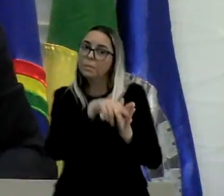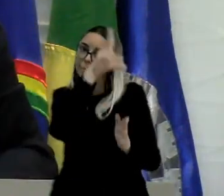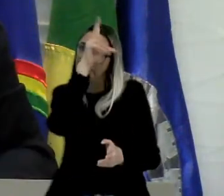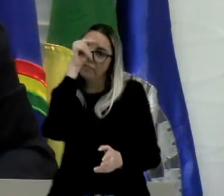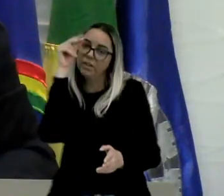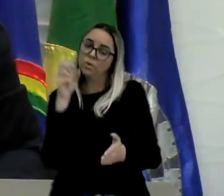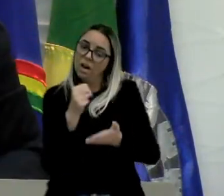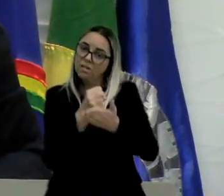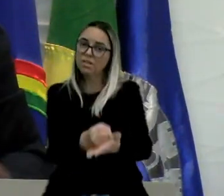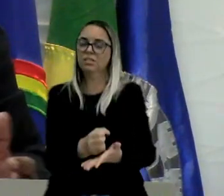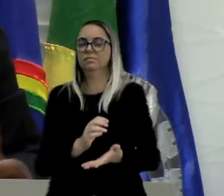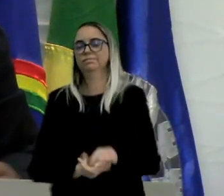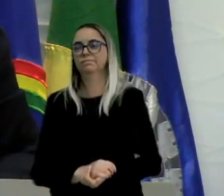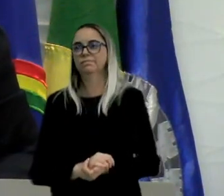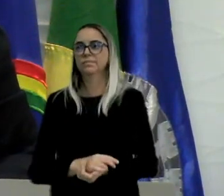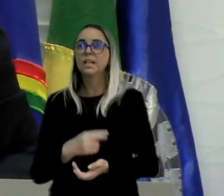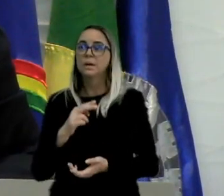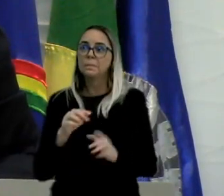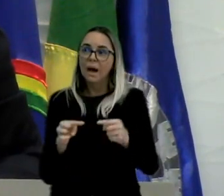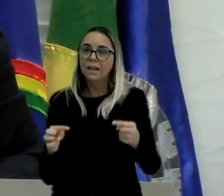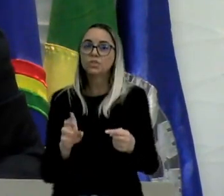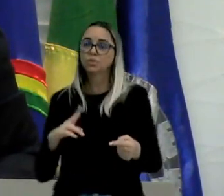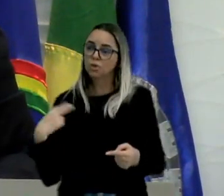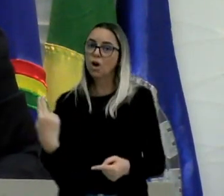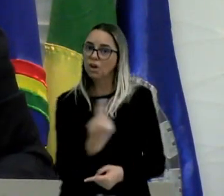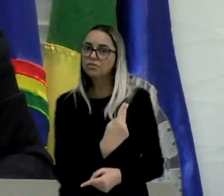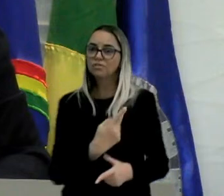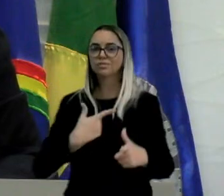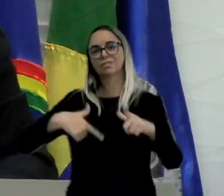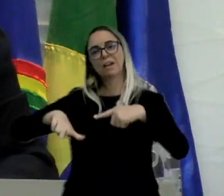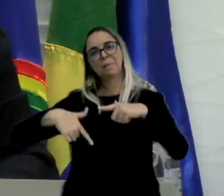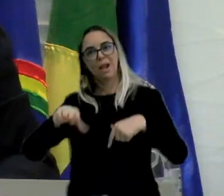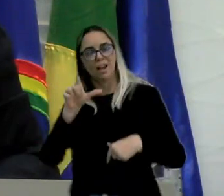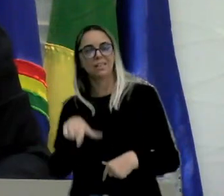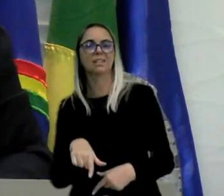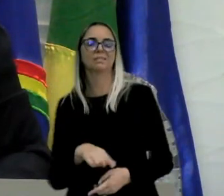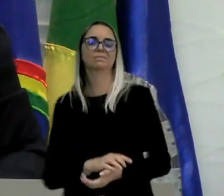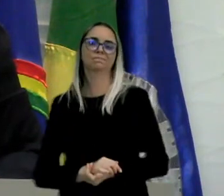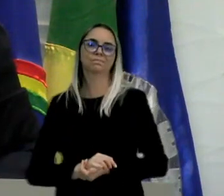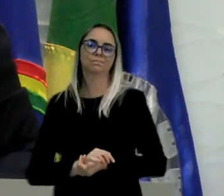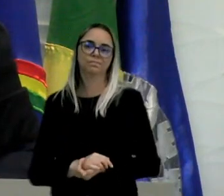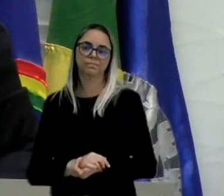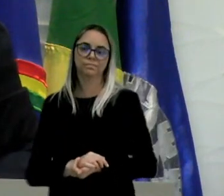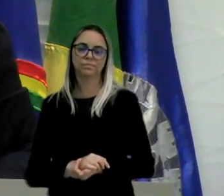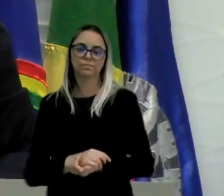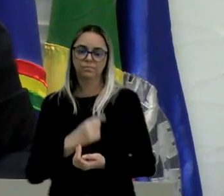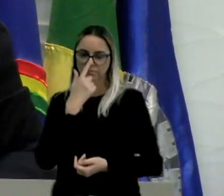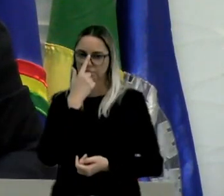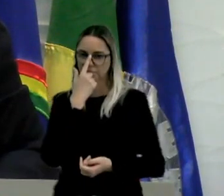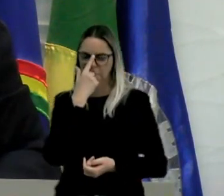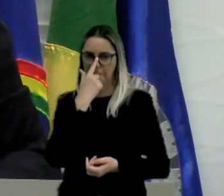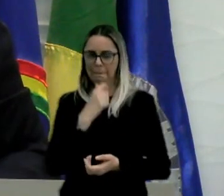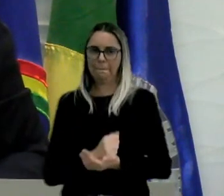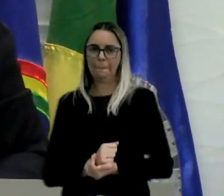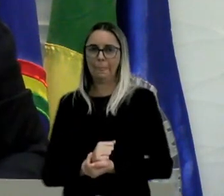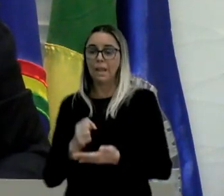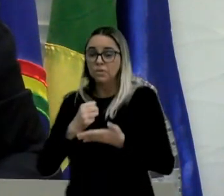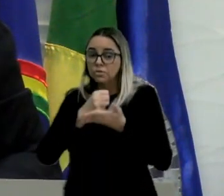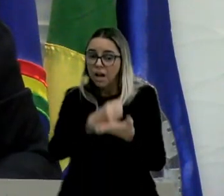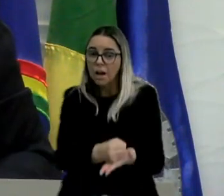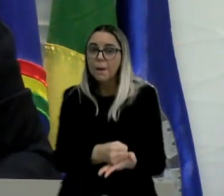município e nós é que estamos fazendo esse trabalho a ajudando a